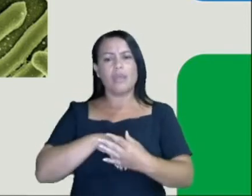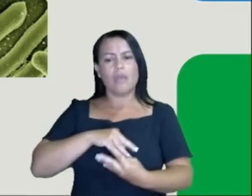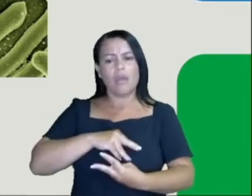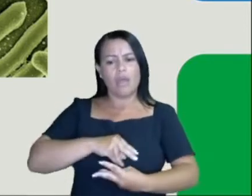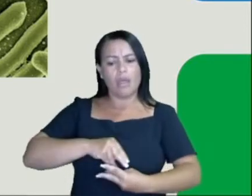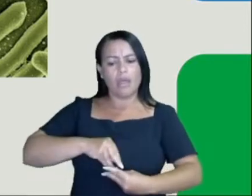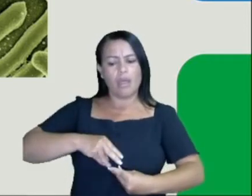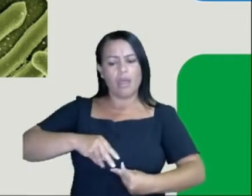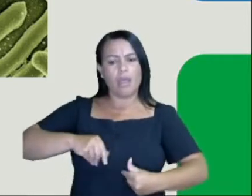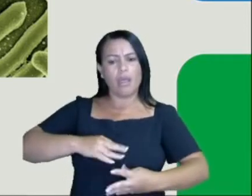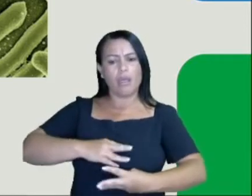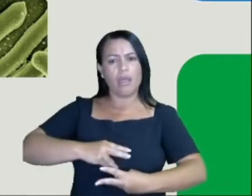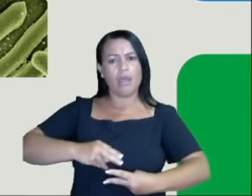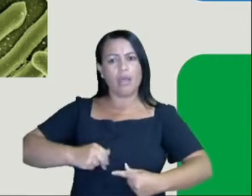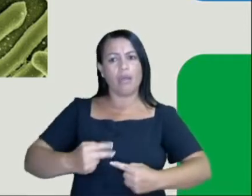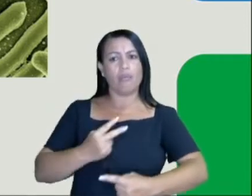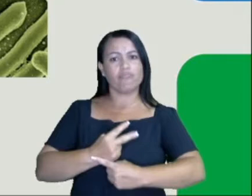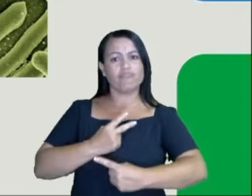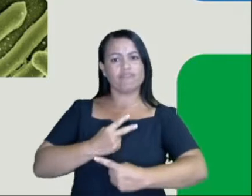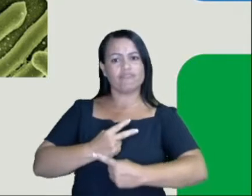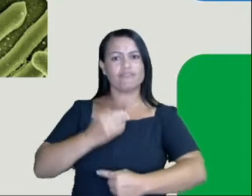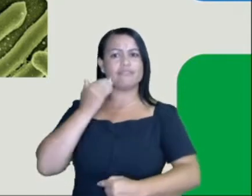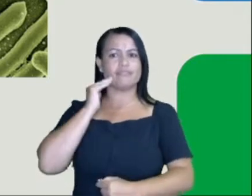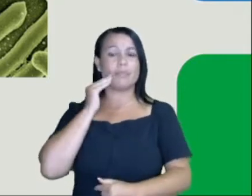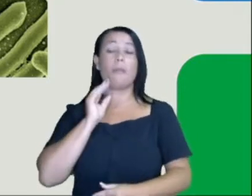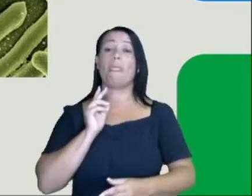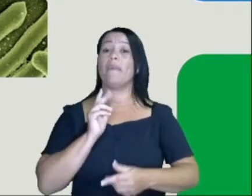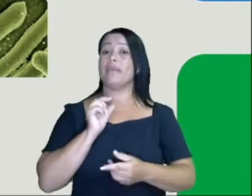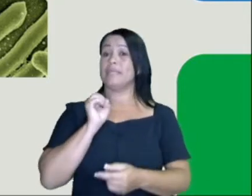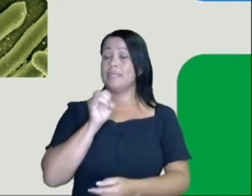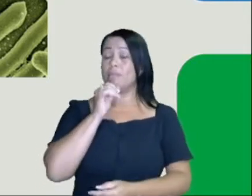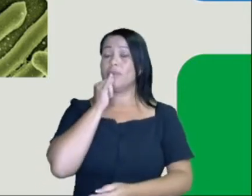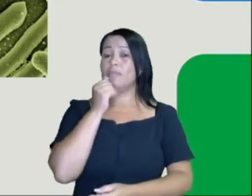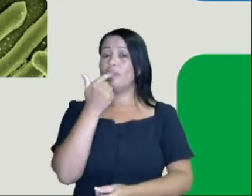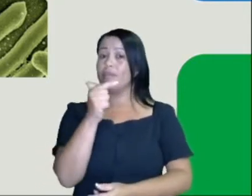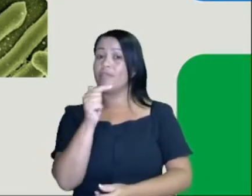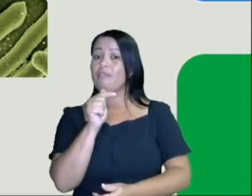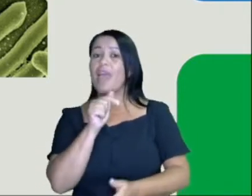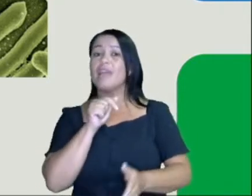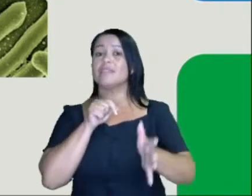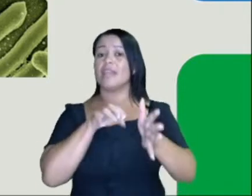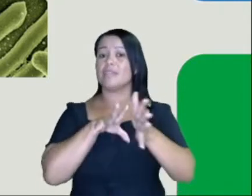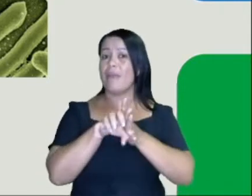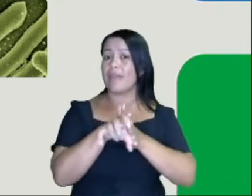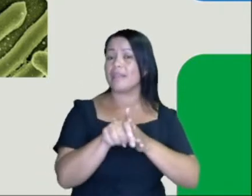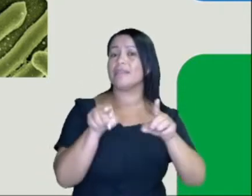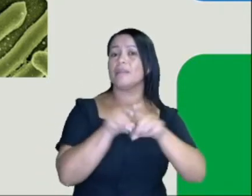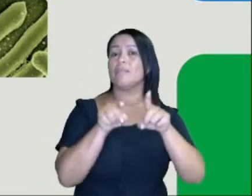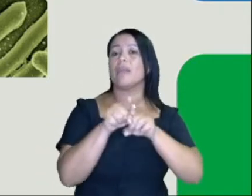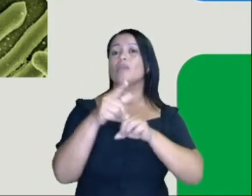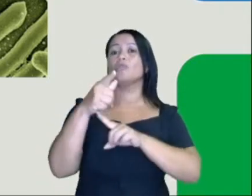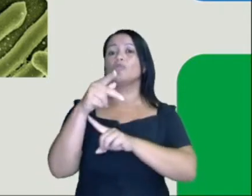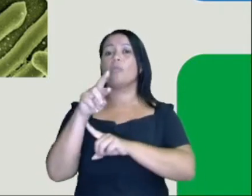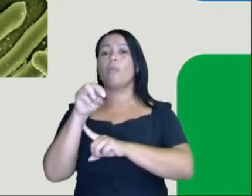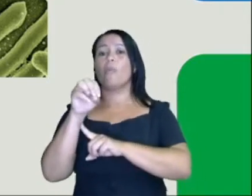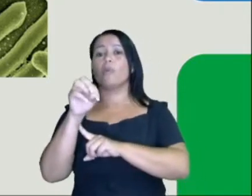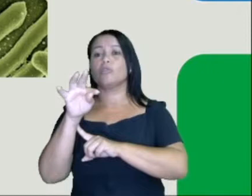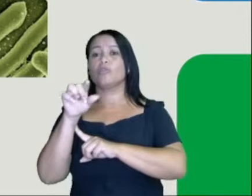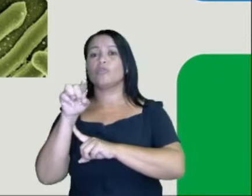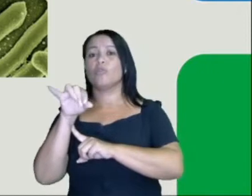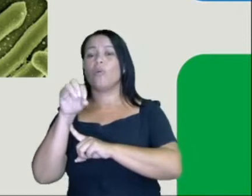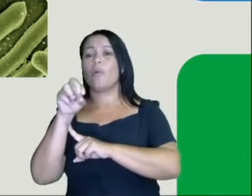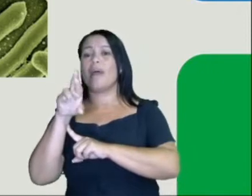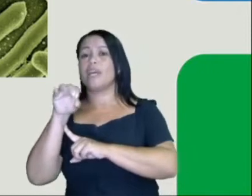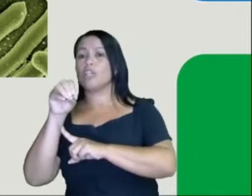pode digerir, que é a glicose. Sem essa bactéria, sem esses protozoários do sistema